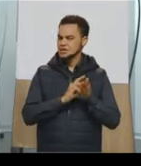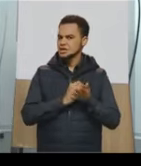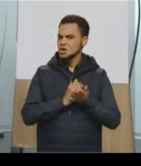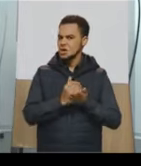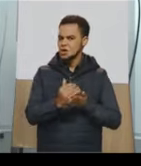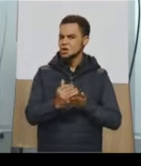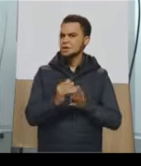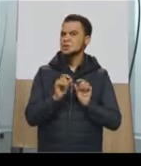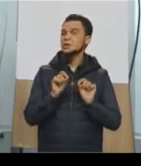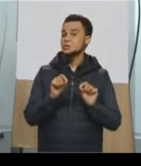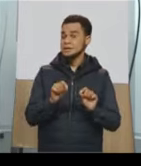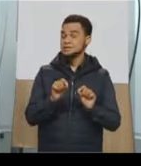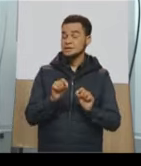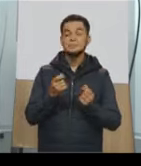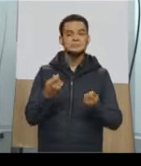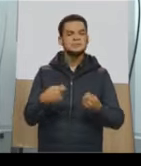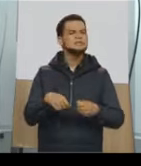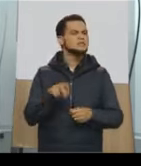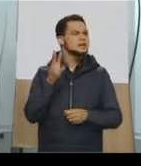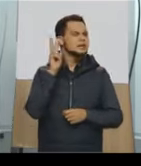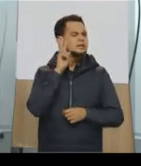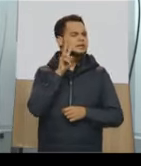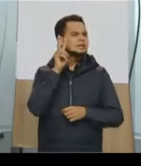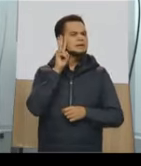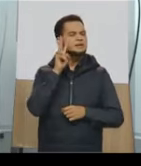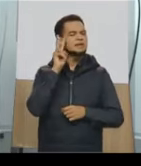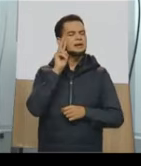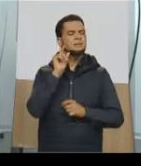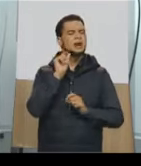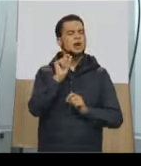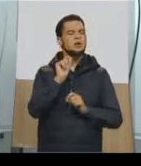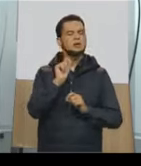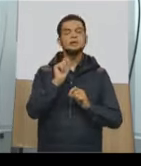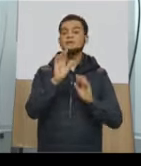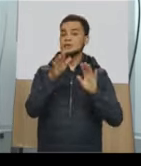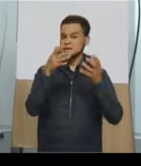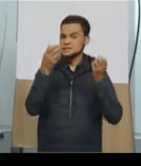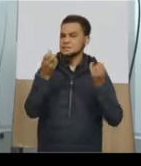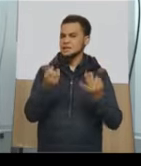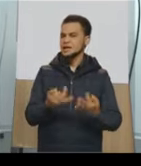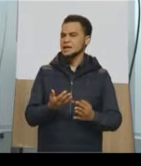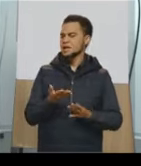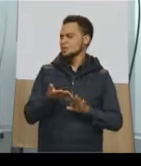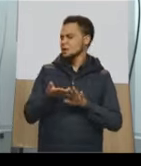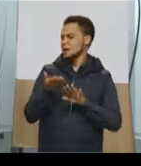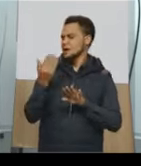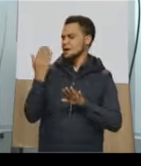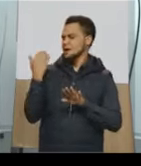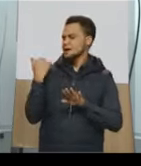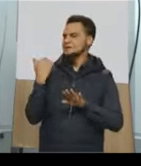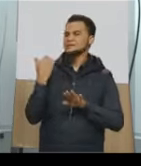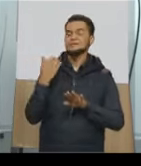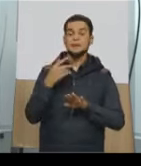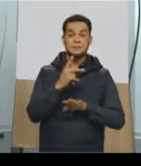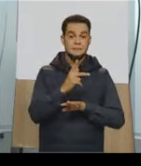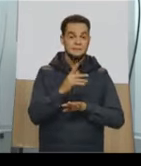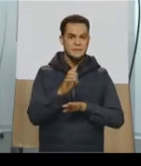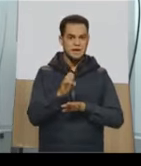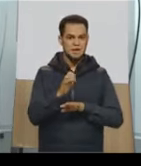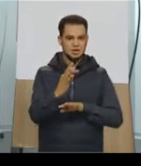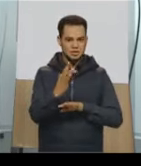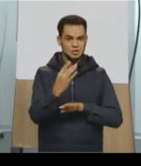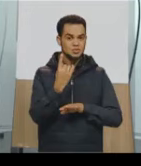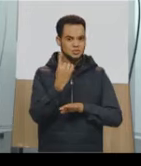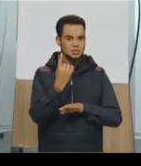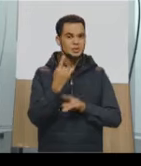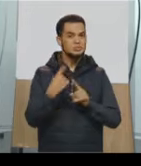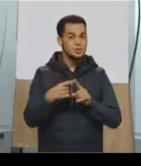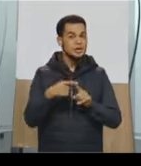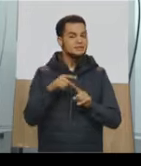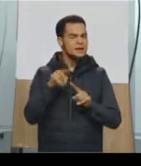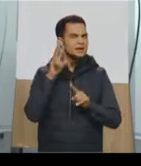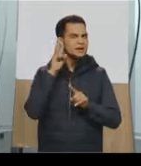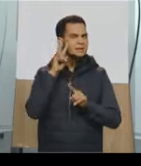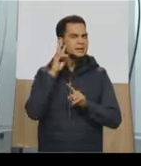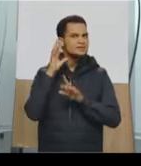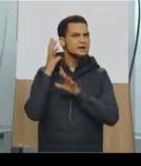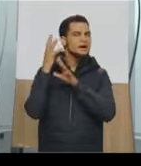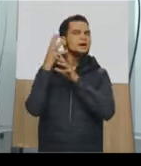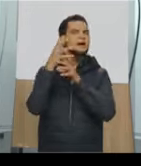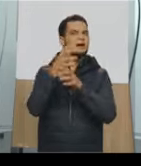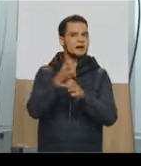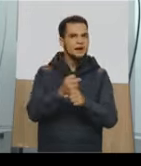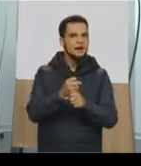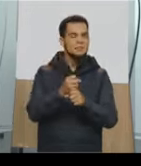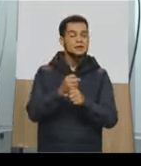vamos fazer uma retomada ainda do que foi falado no volume 1. Isso vai ser essencial para conseguirmos entender melhor a nomenclatura